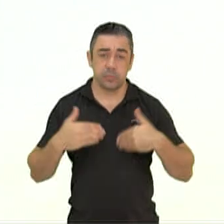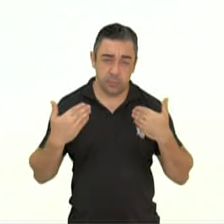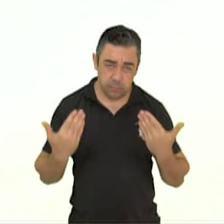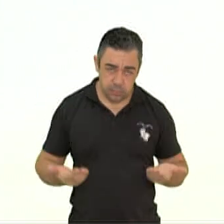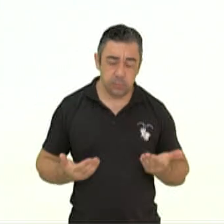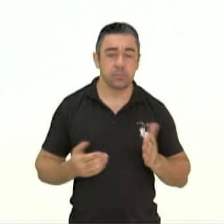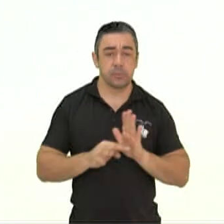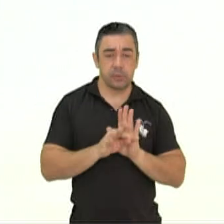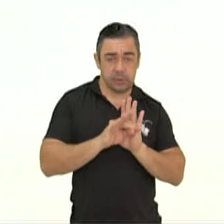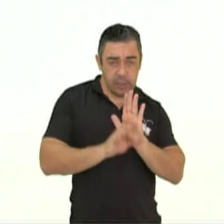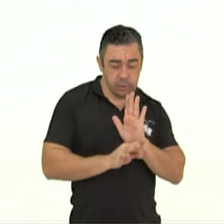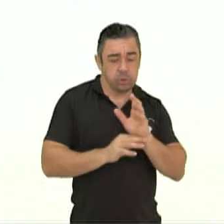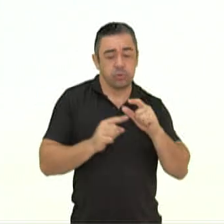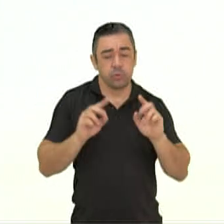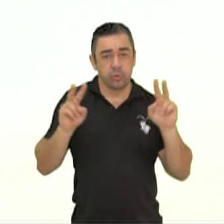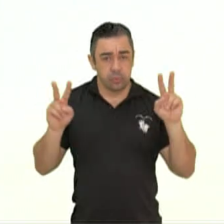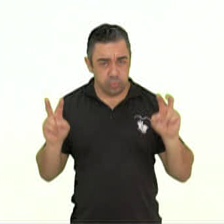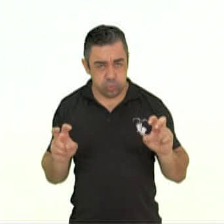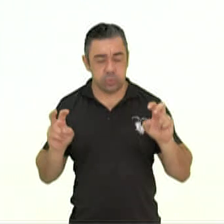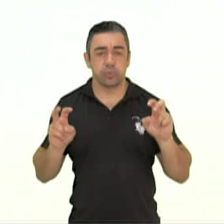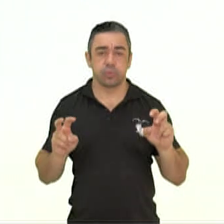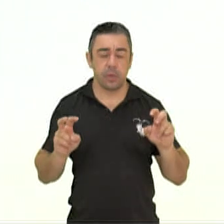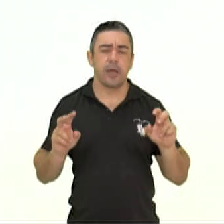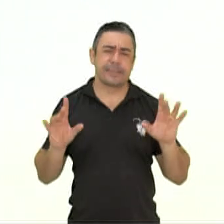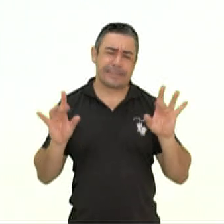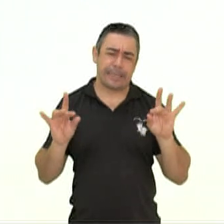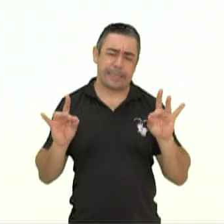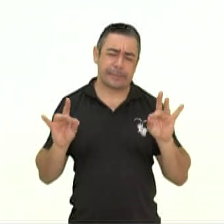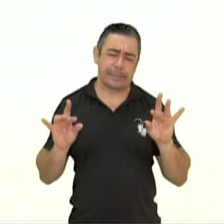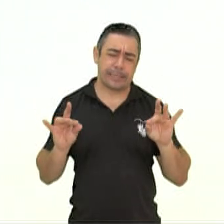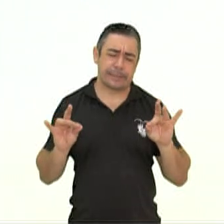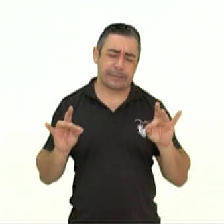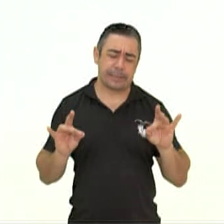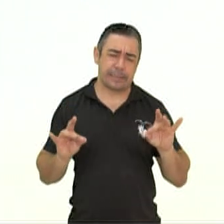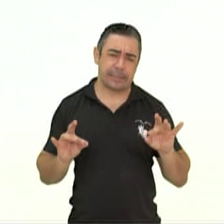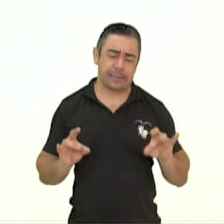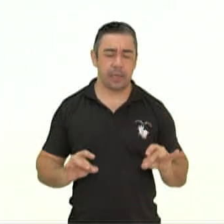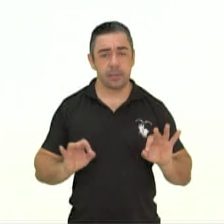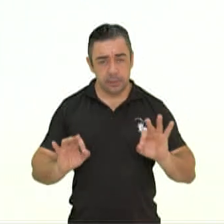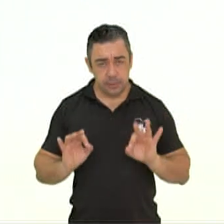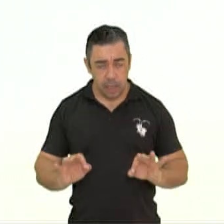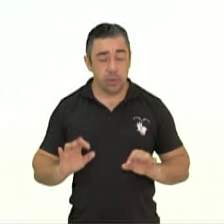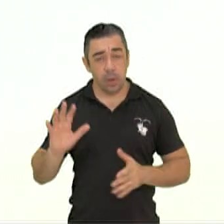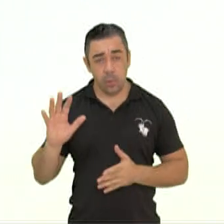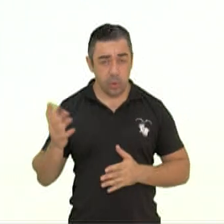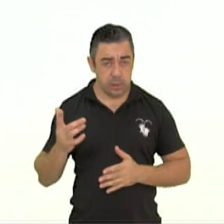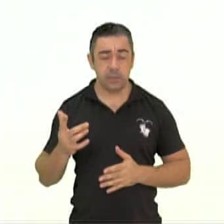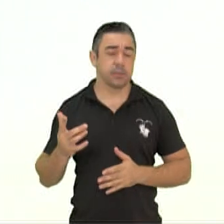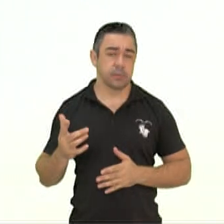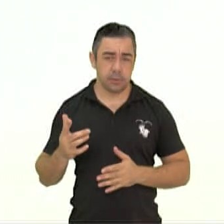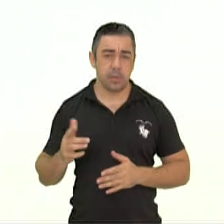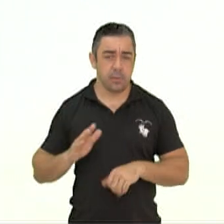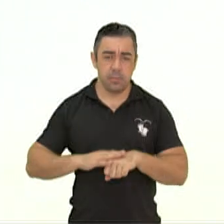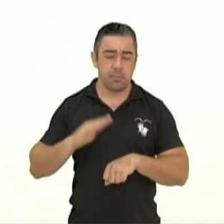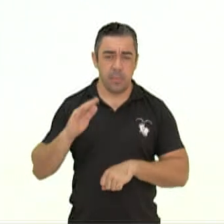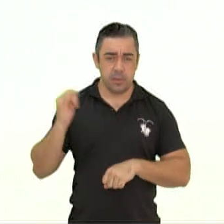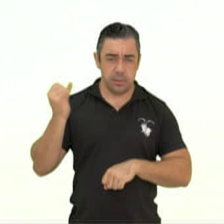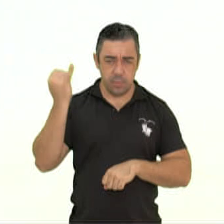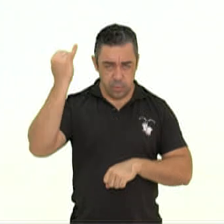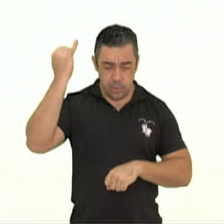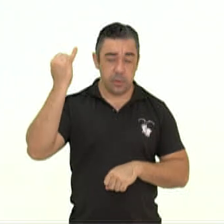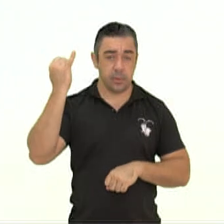notícia? Nele há um detalhamento maior dos fatos, de modo a destacar os detalhes mais